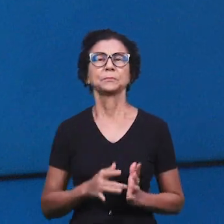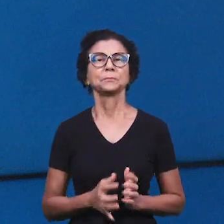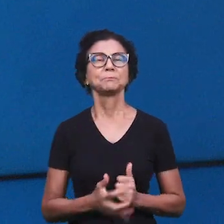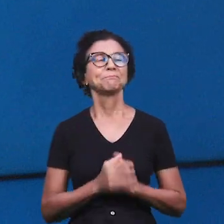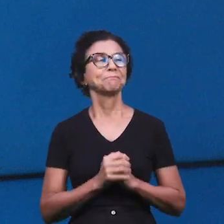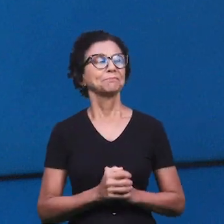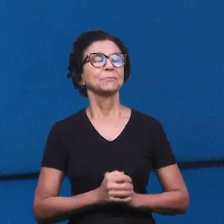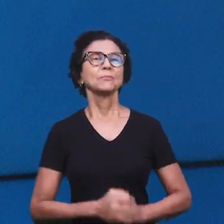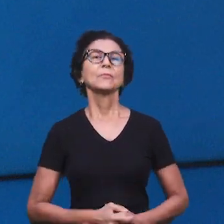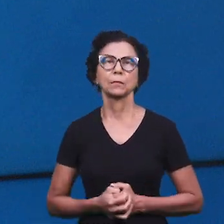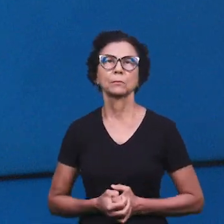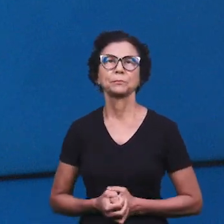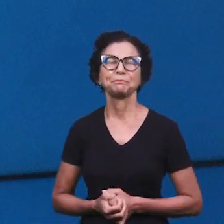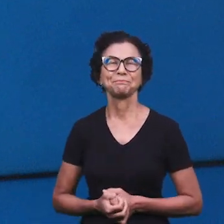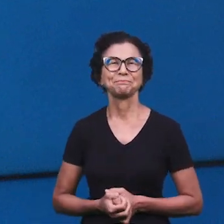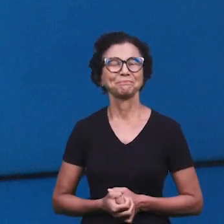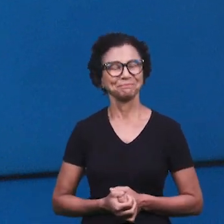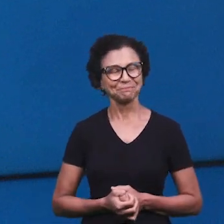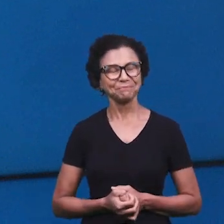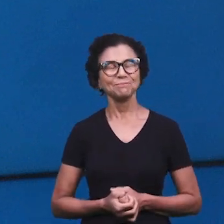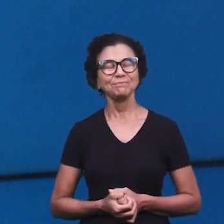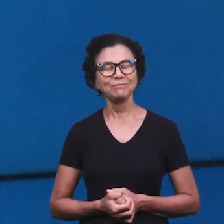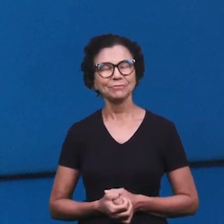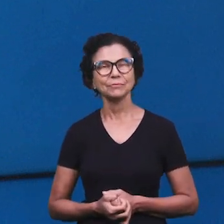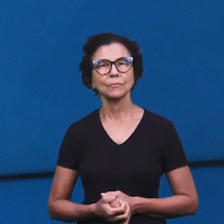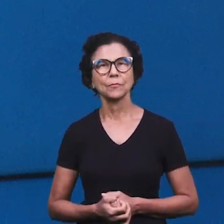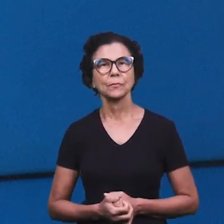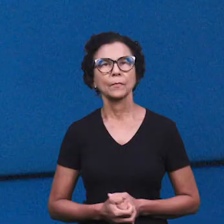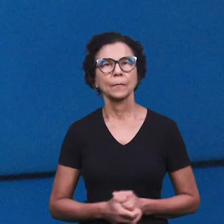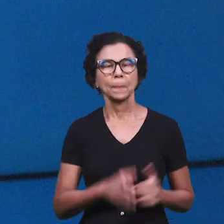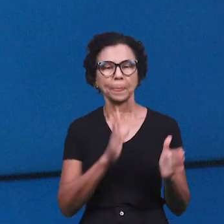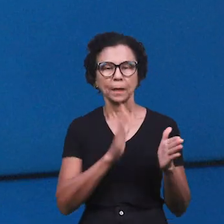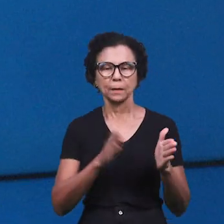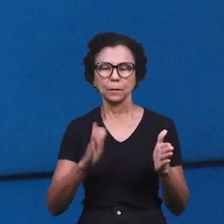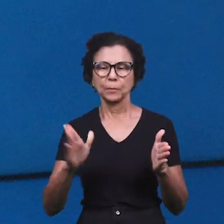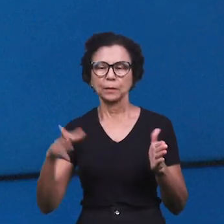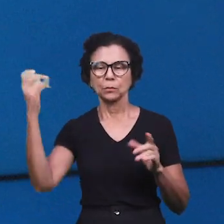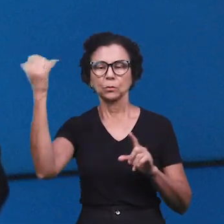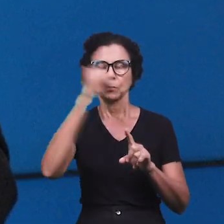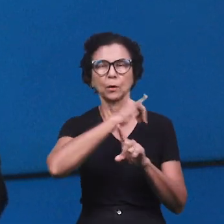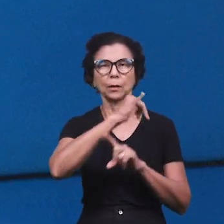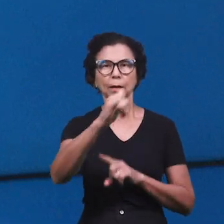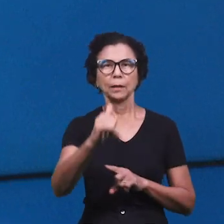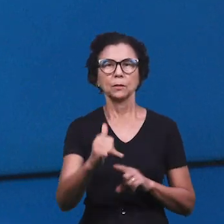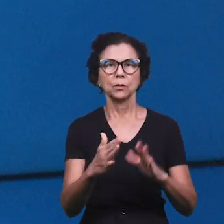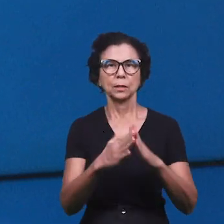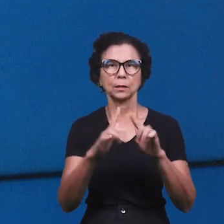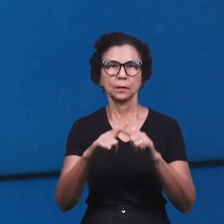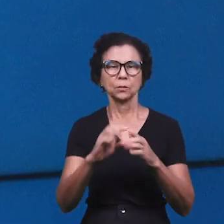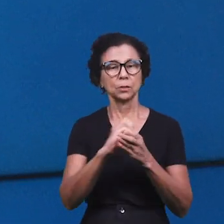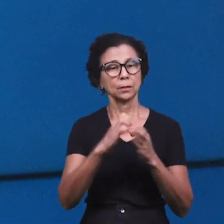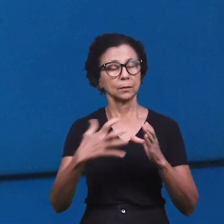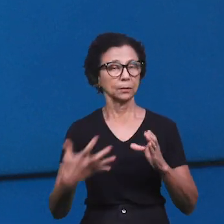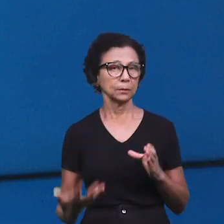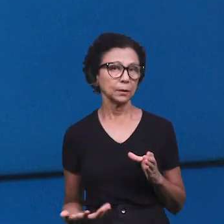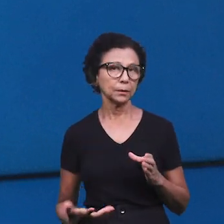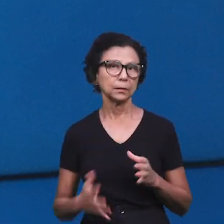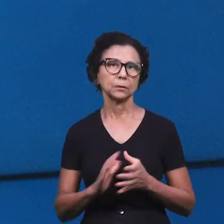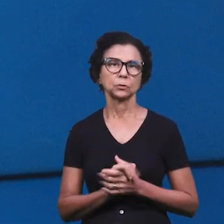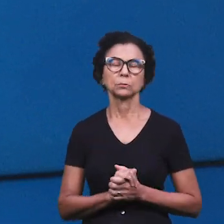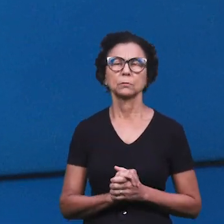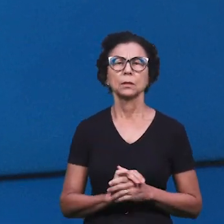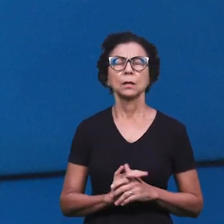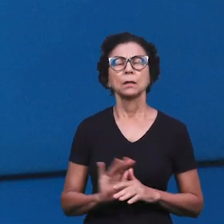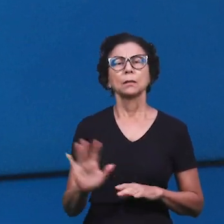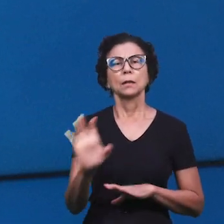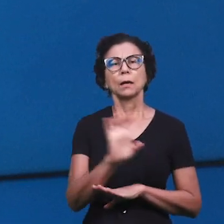ssua ênfase, né? A ênfase em Éfeso foi exatamente a operação do Espírito do Senhor. Depois em Esmirna, sabedoria. Depois